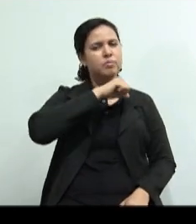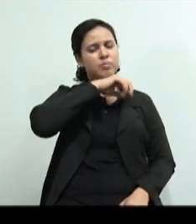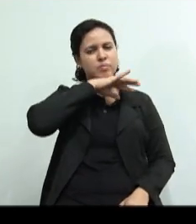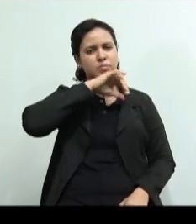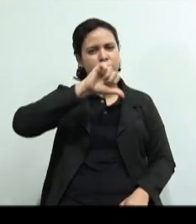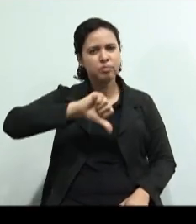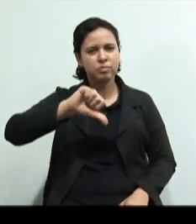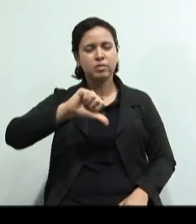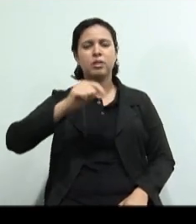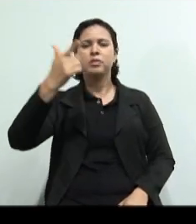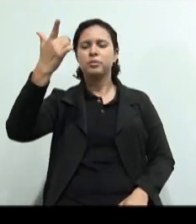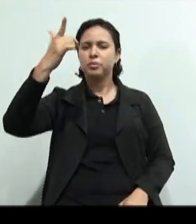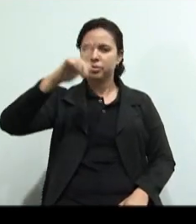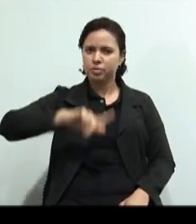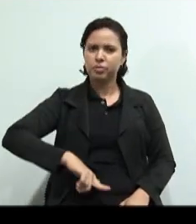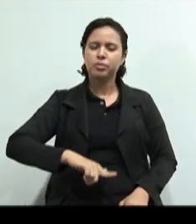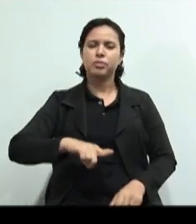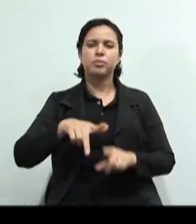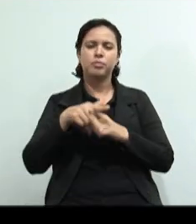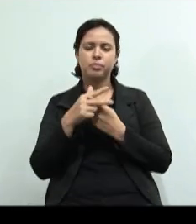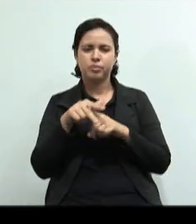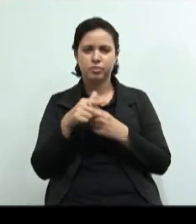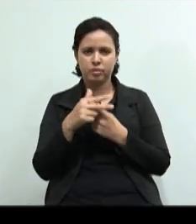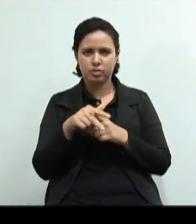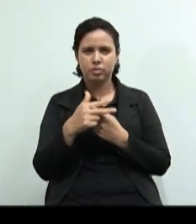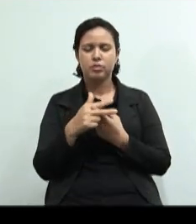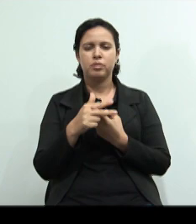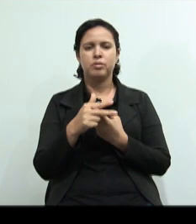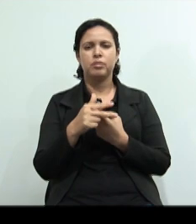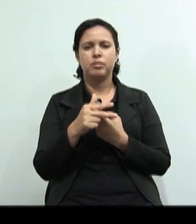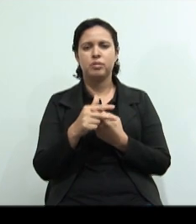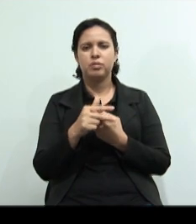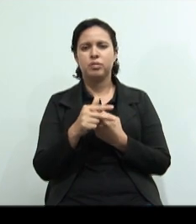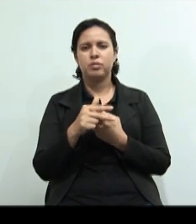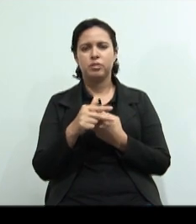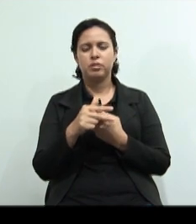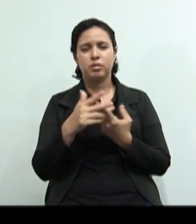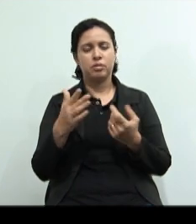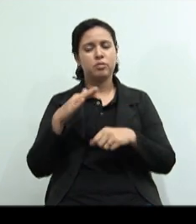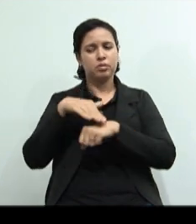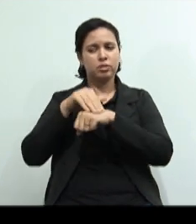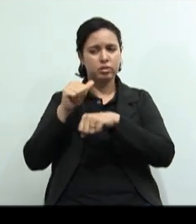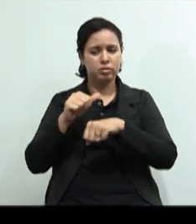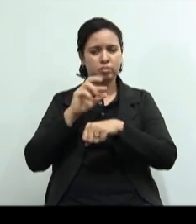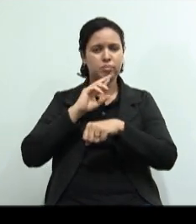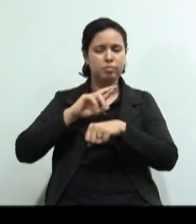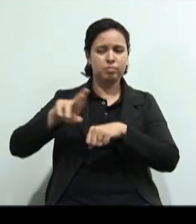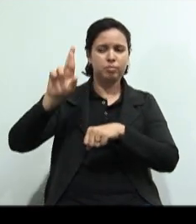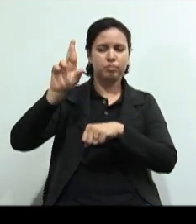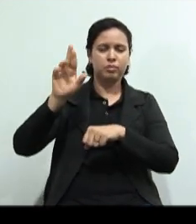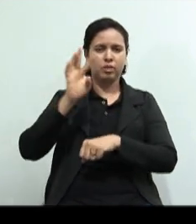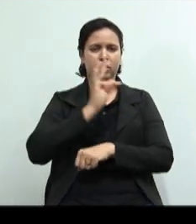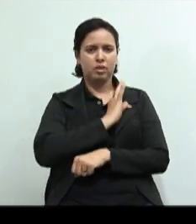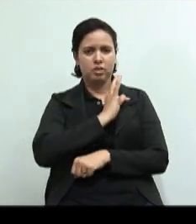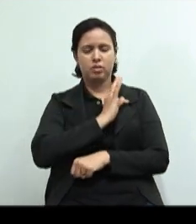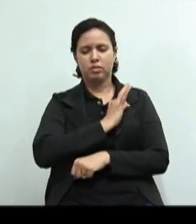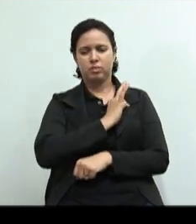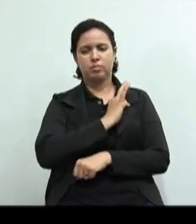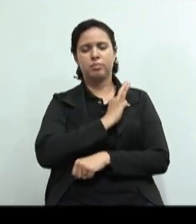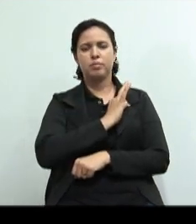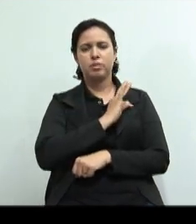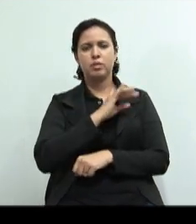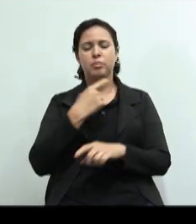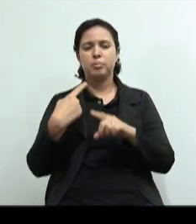novamente, faço os ajustes, não teve jeito, de jeito nenhum, então vamos chamar o técnico, não é? Porque realmente